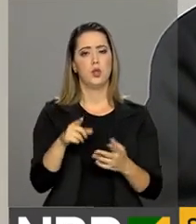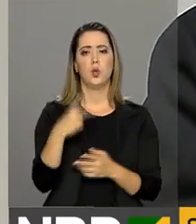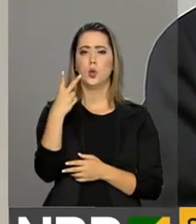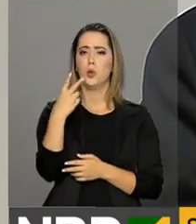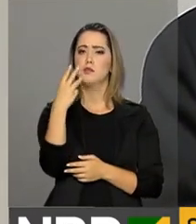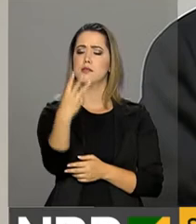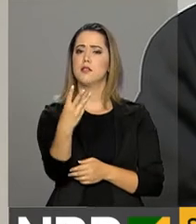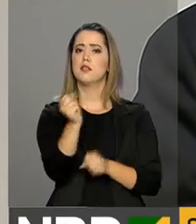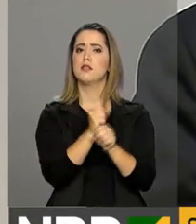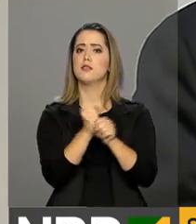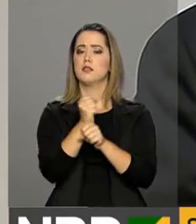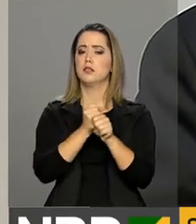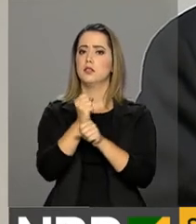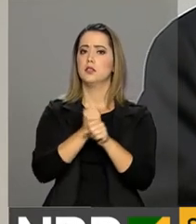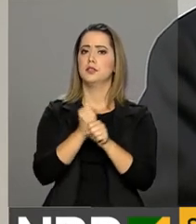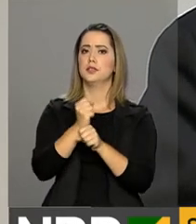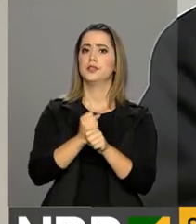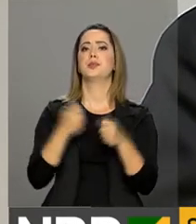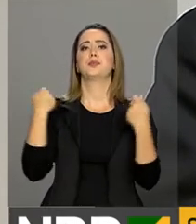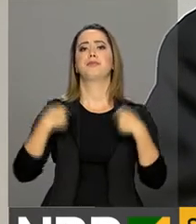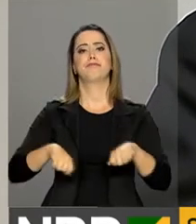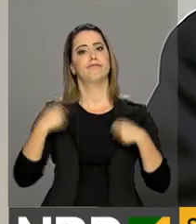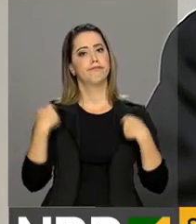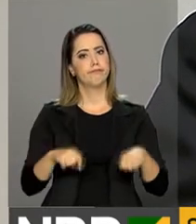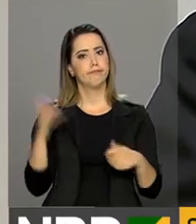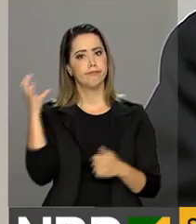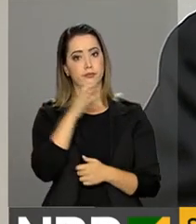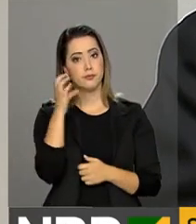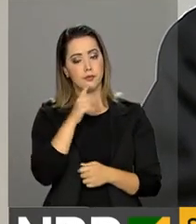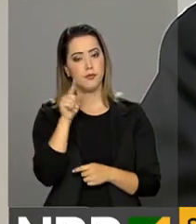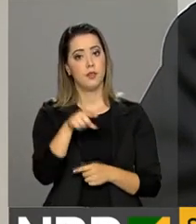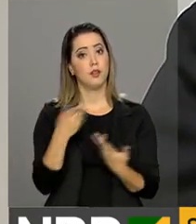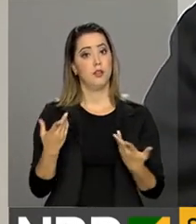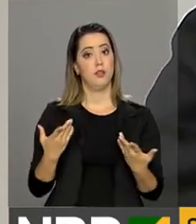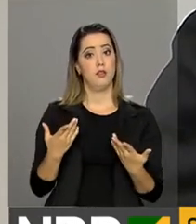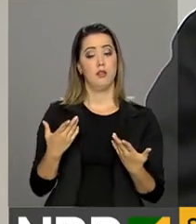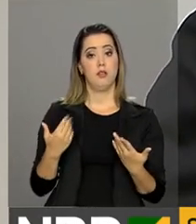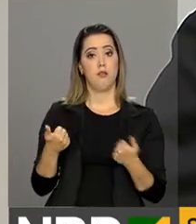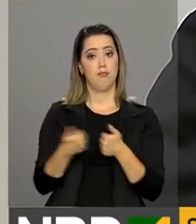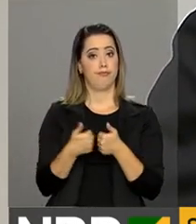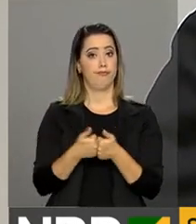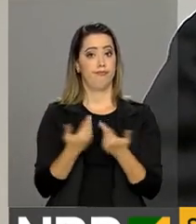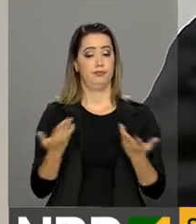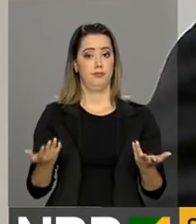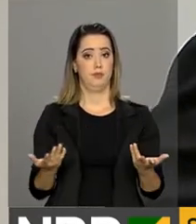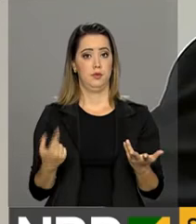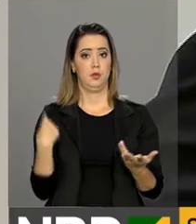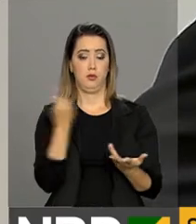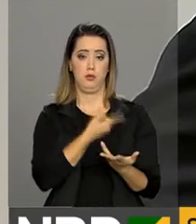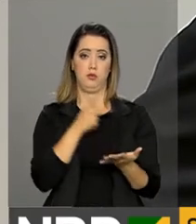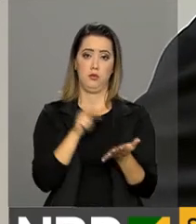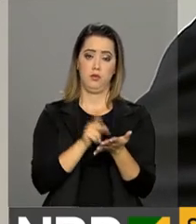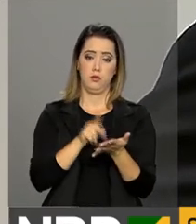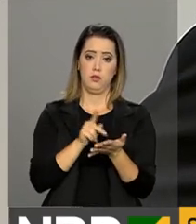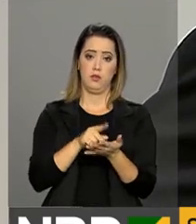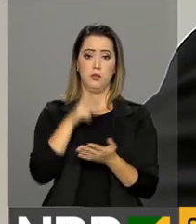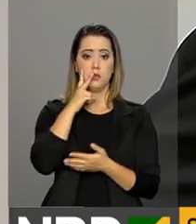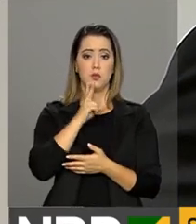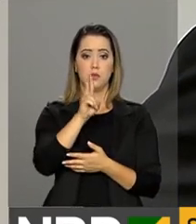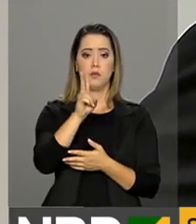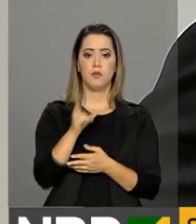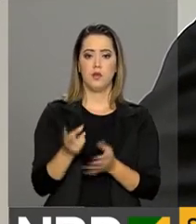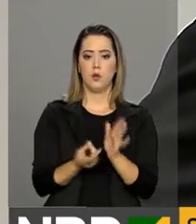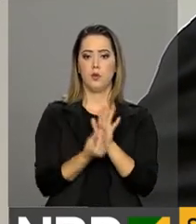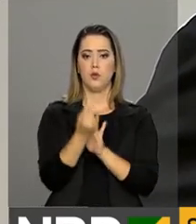dois três anos ela é e estável e sobre senna passado e na pastoral será verdade se verificar o orçamento